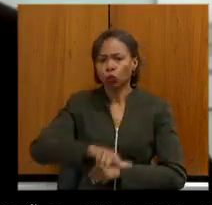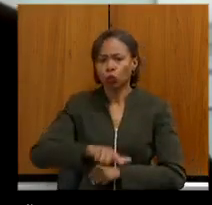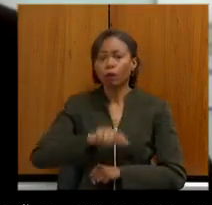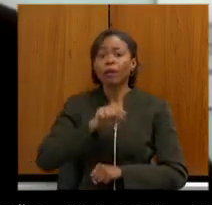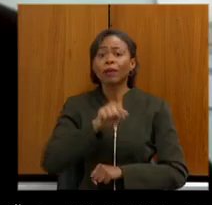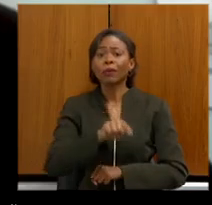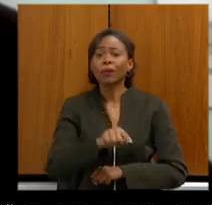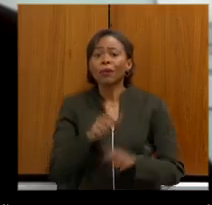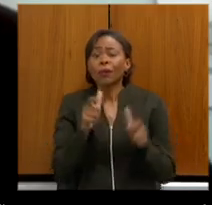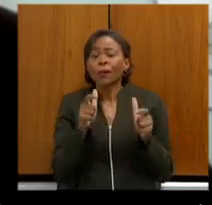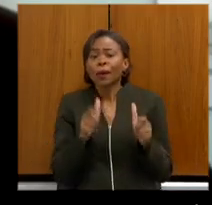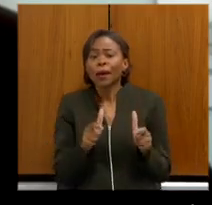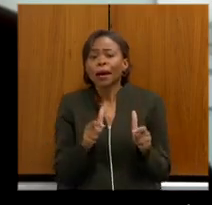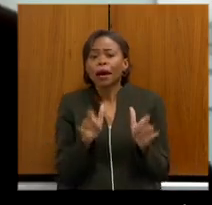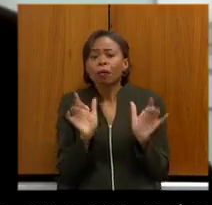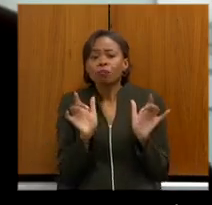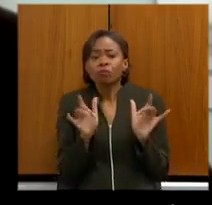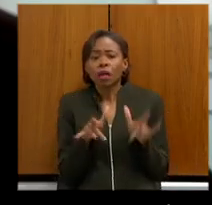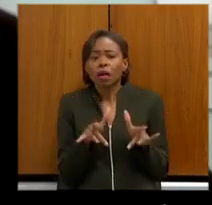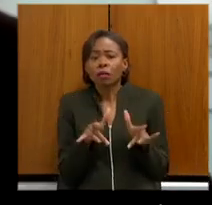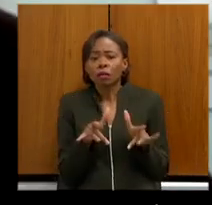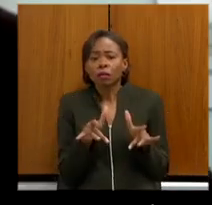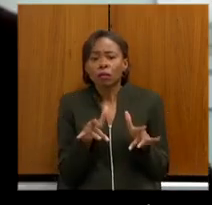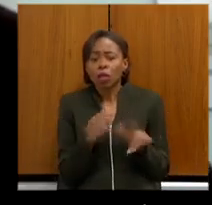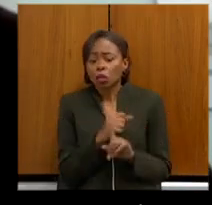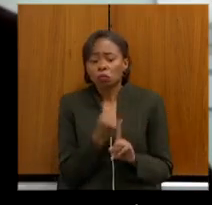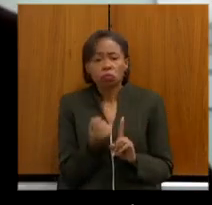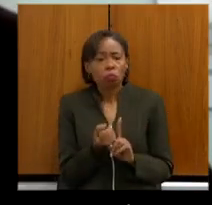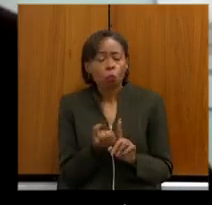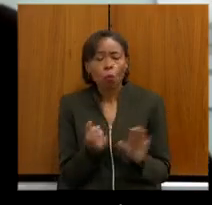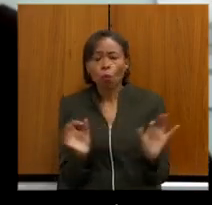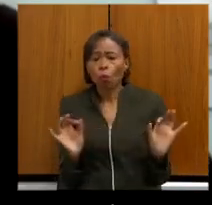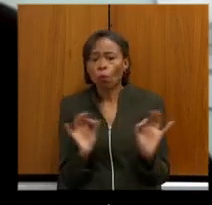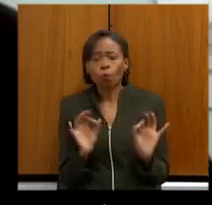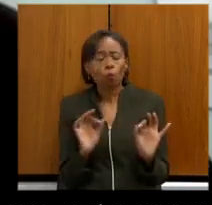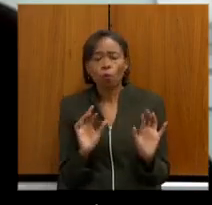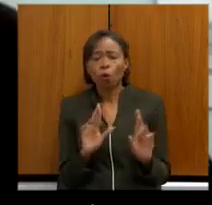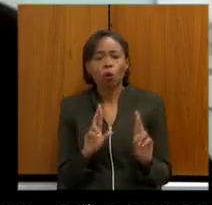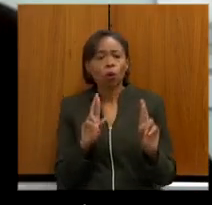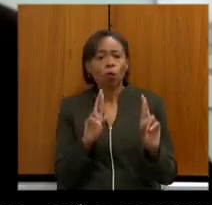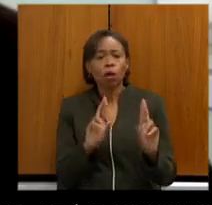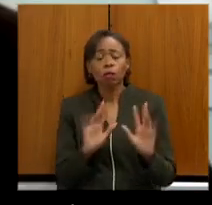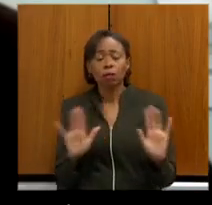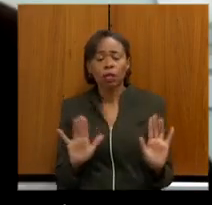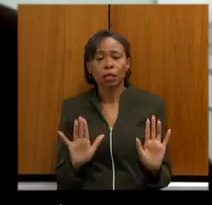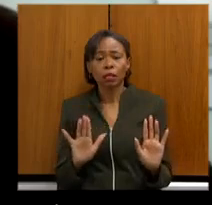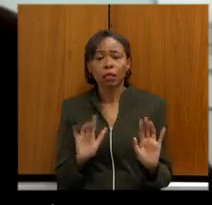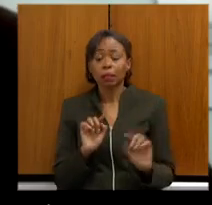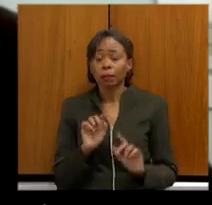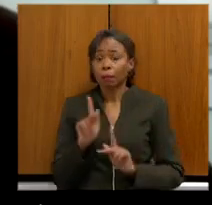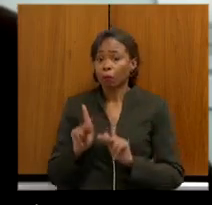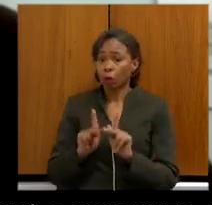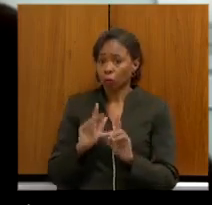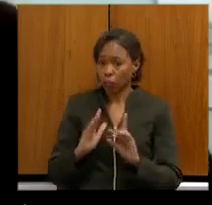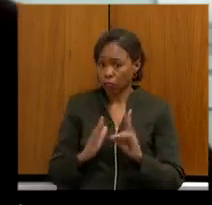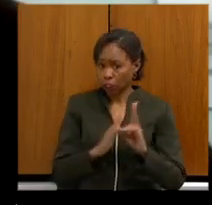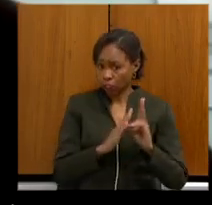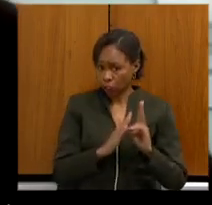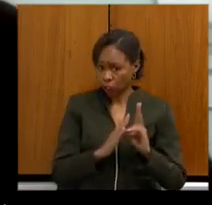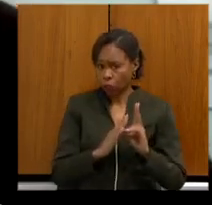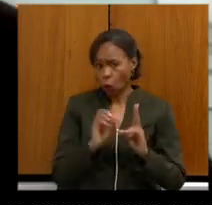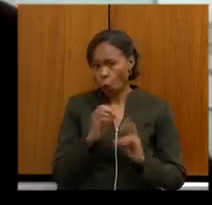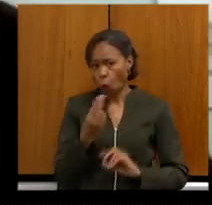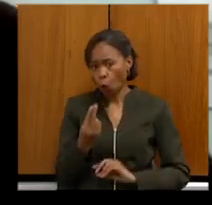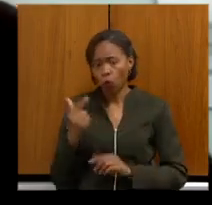um território abandonado os revolução social por comunidades indígenas e ou tradicionais o